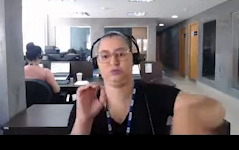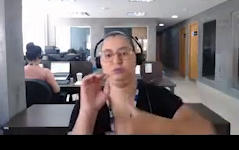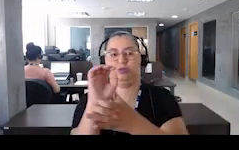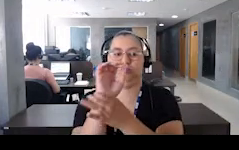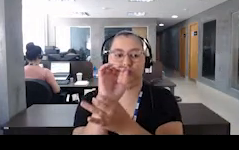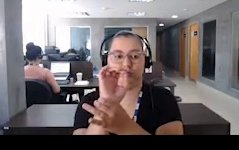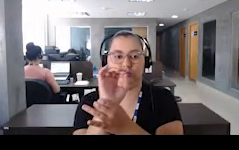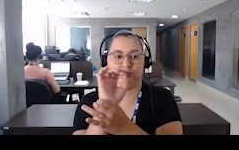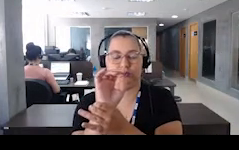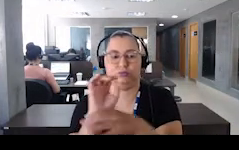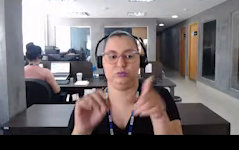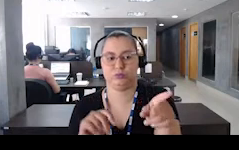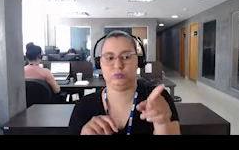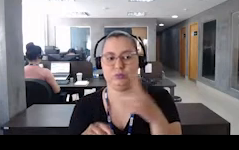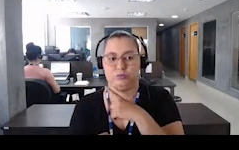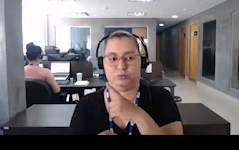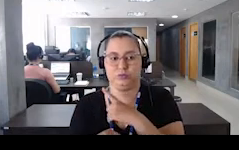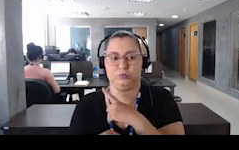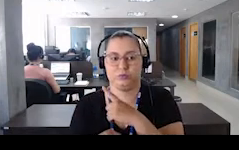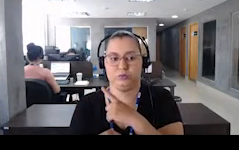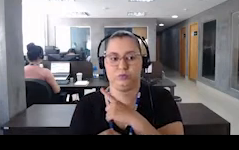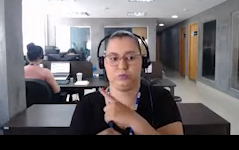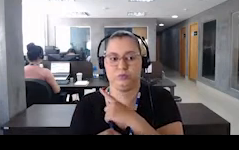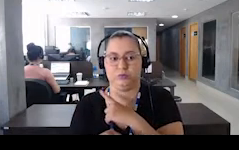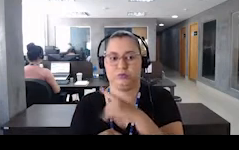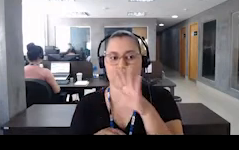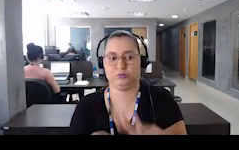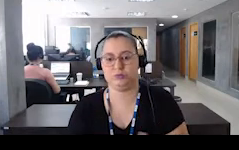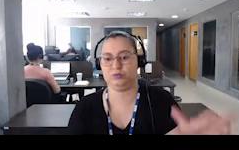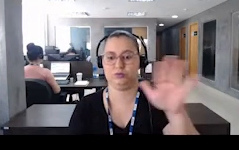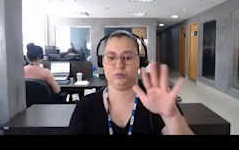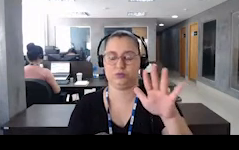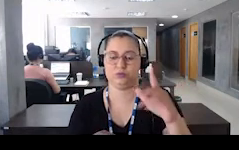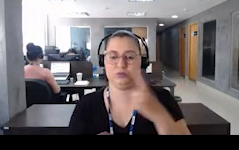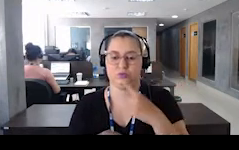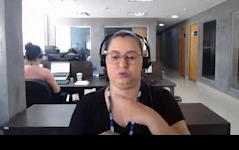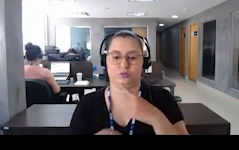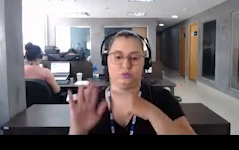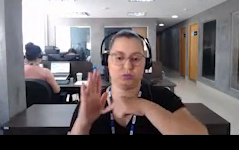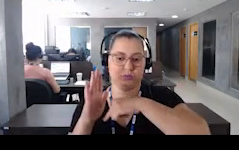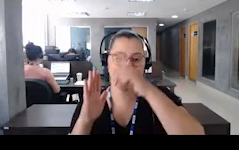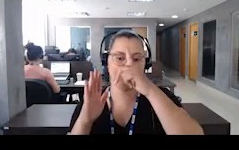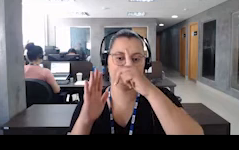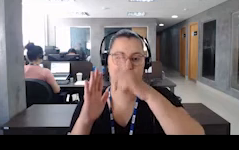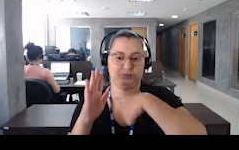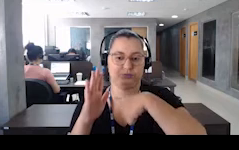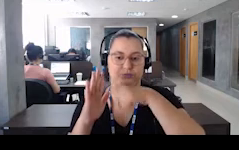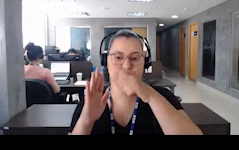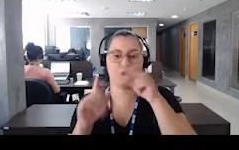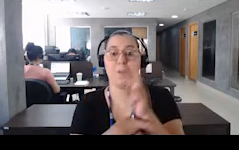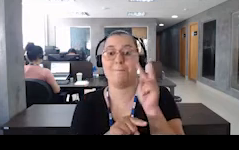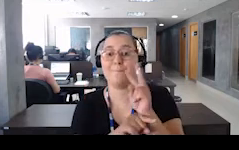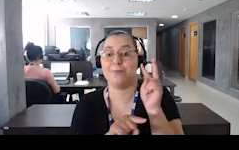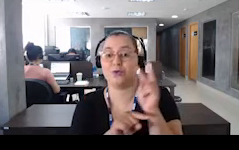imagens. Então, o disjuntor é esse componente aqui, né? Então, essas lâmpadas são acionadas por um disjuntor. Esse dispositivo aqui, a finalidade